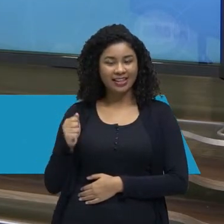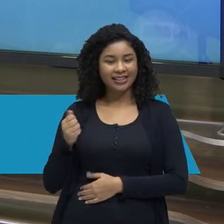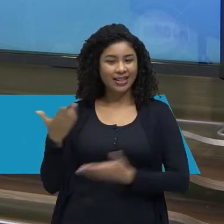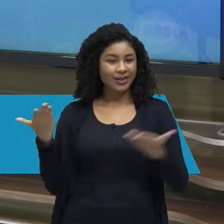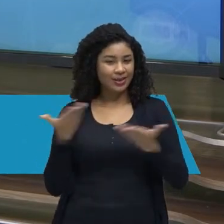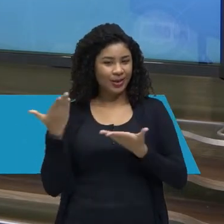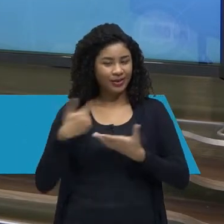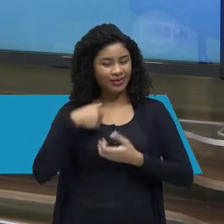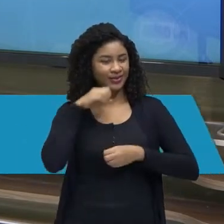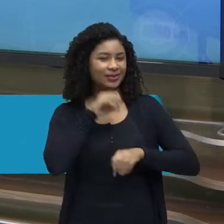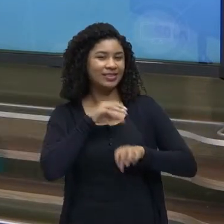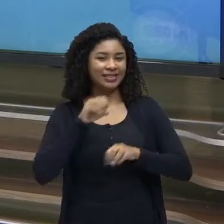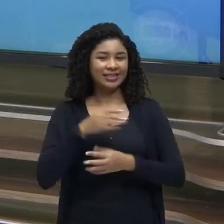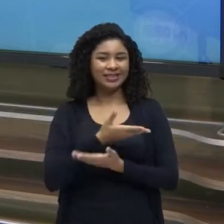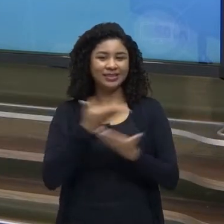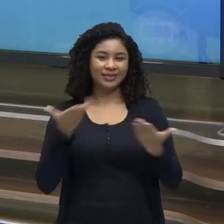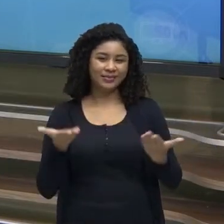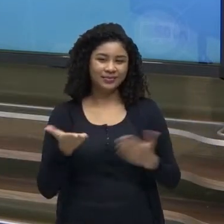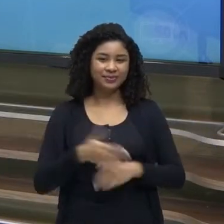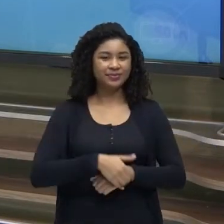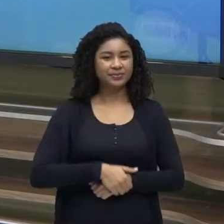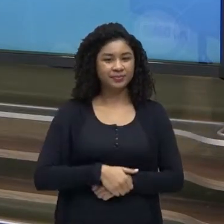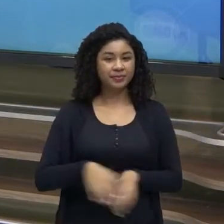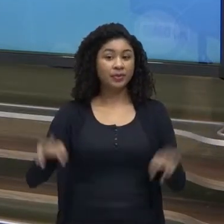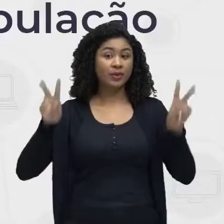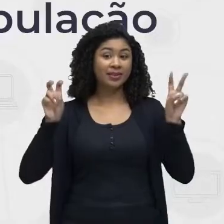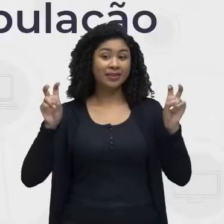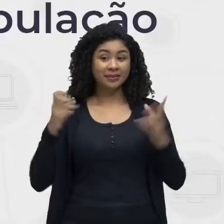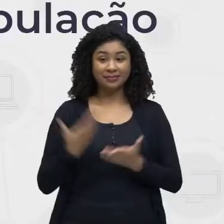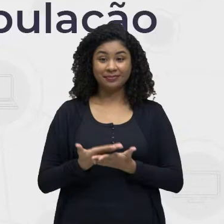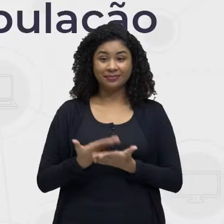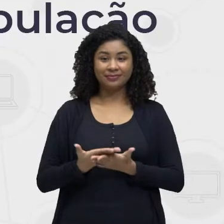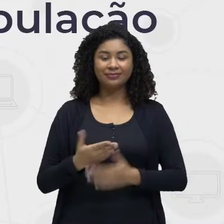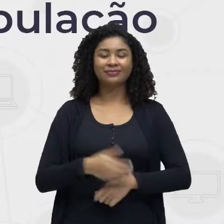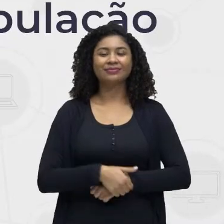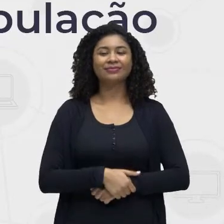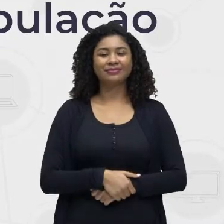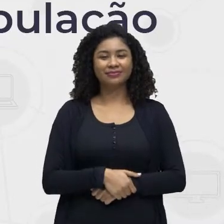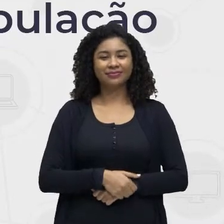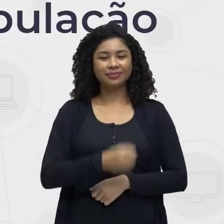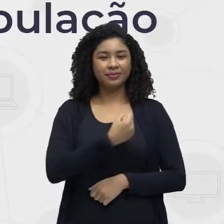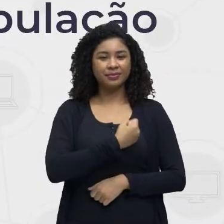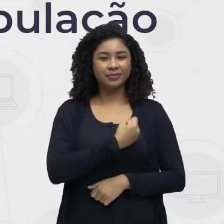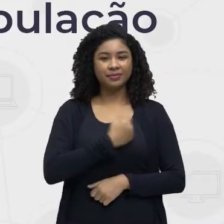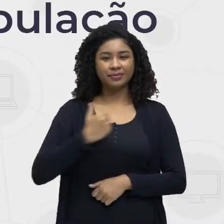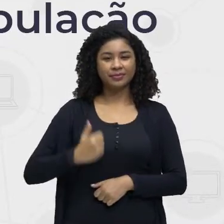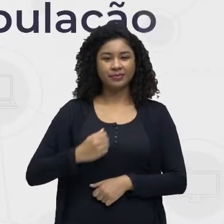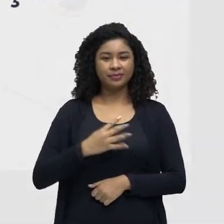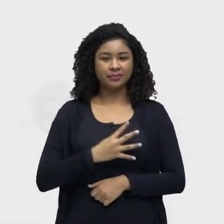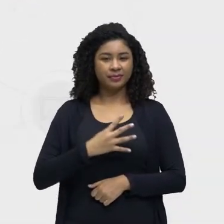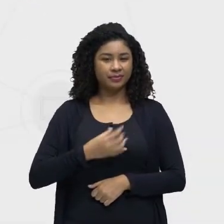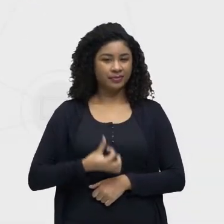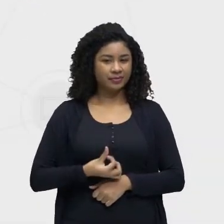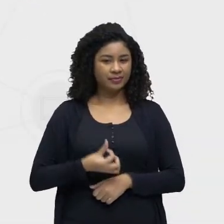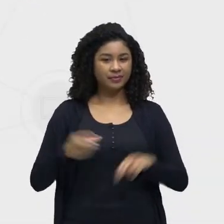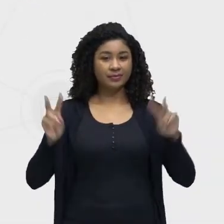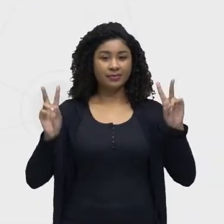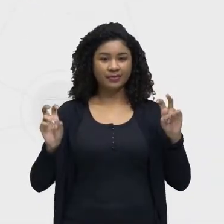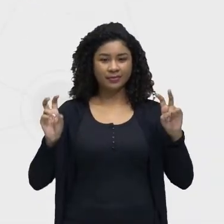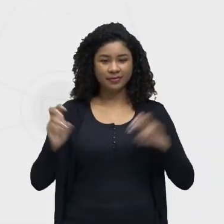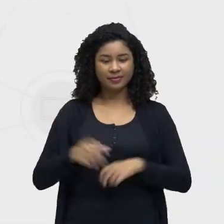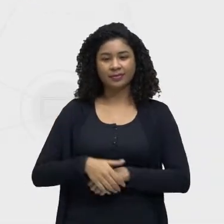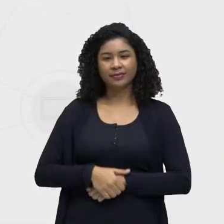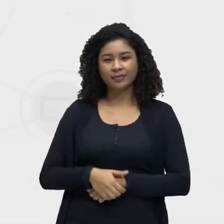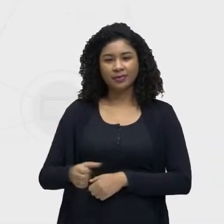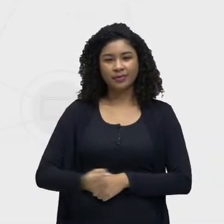hoje. Para dar início, vamos verificar qual é o tema da nossa aula. Nossa aula de número 146 e tem como tema as